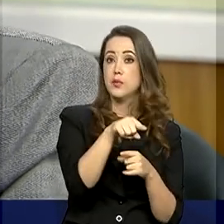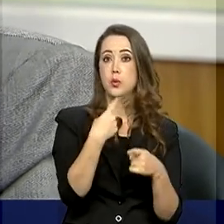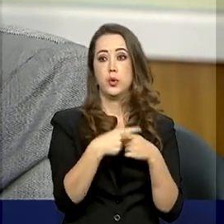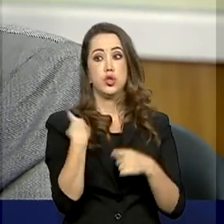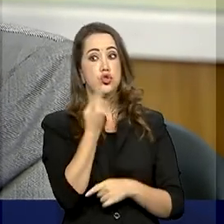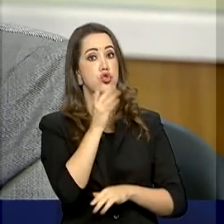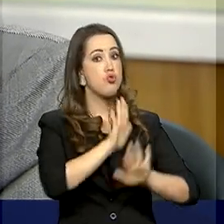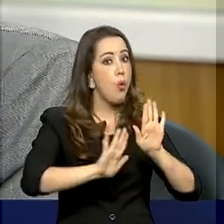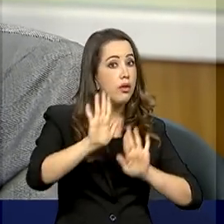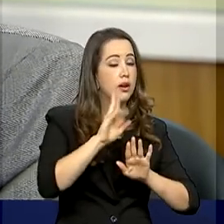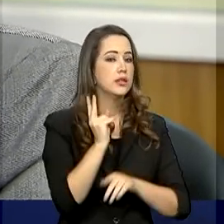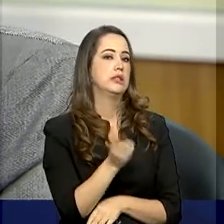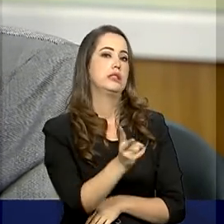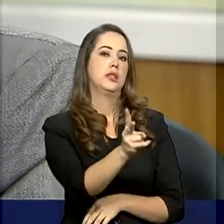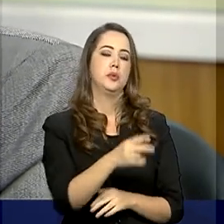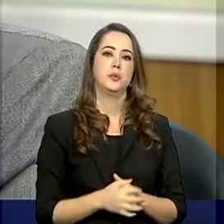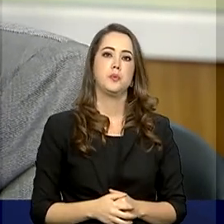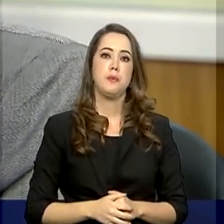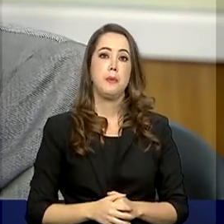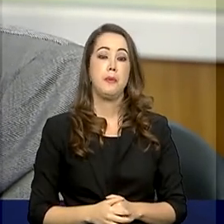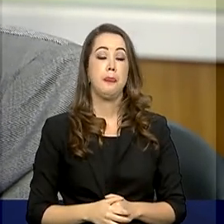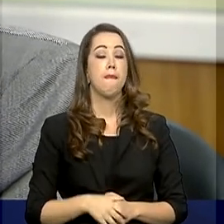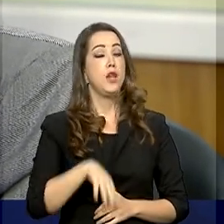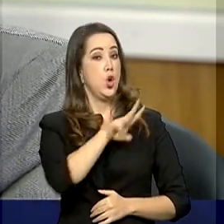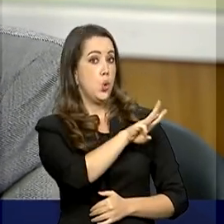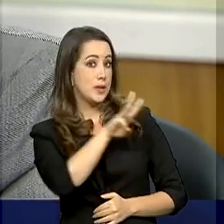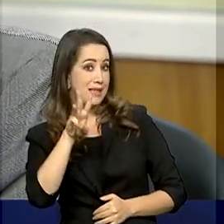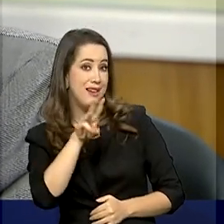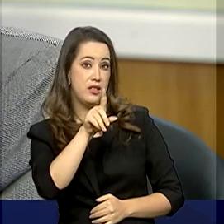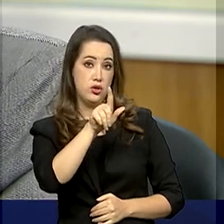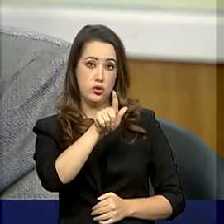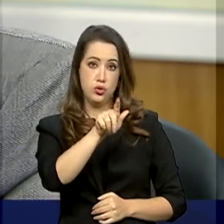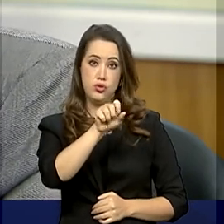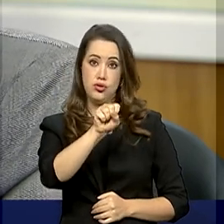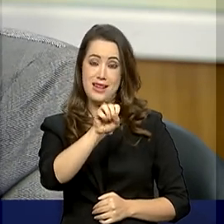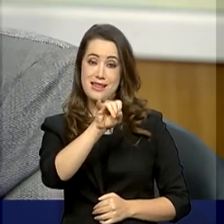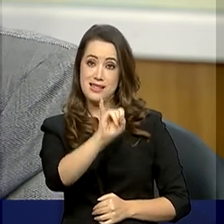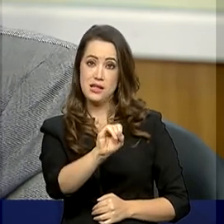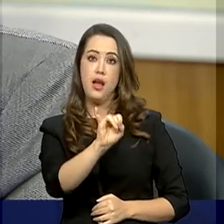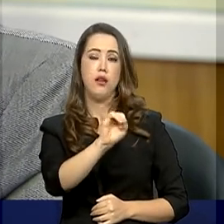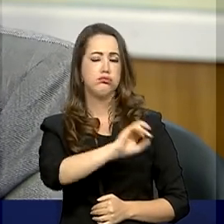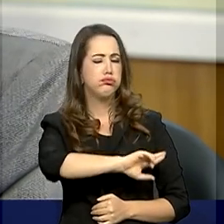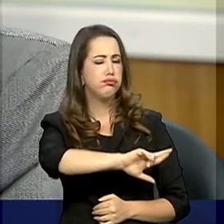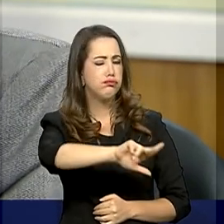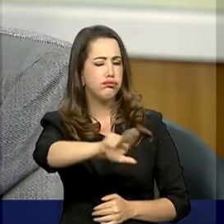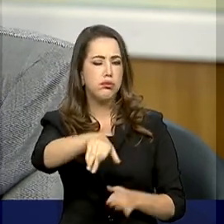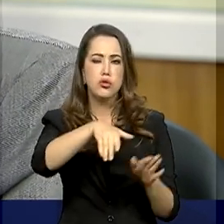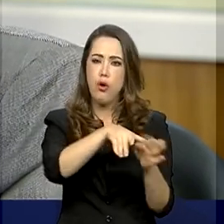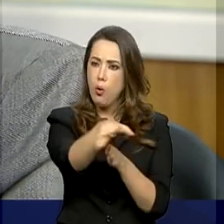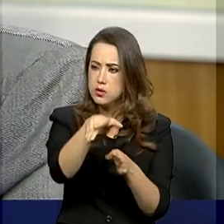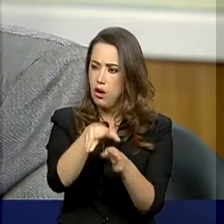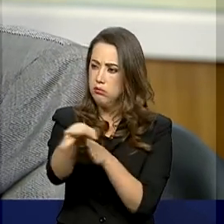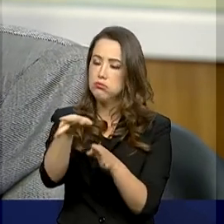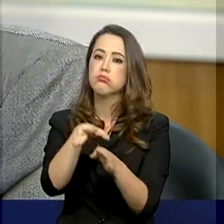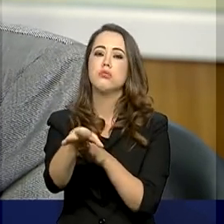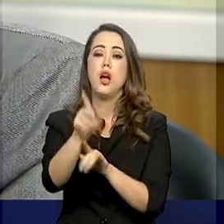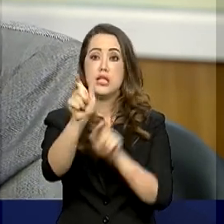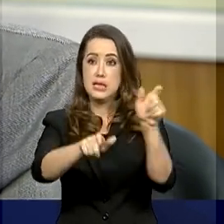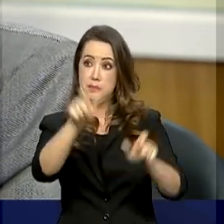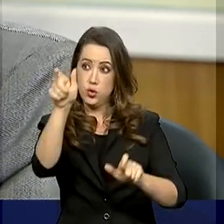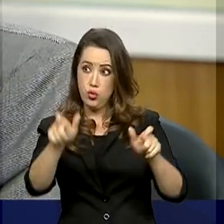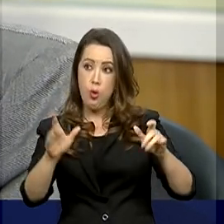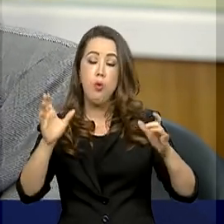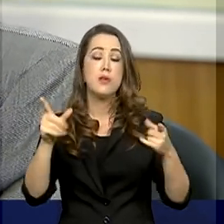gelo muito grande o site do gsi tem uma série de recomendações ao cidadão e as instituições de